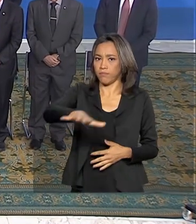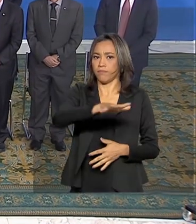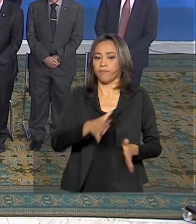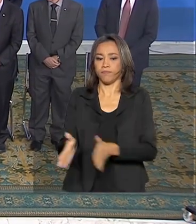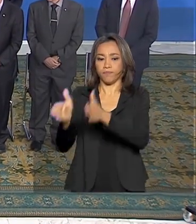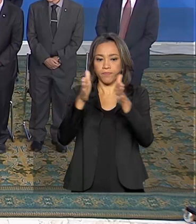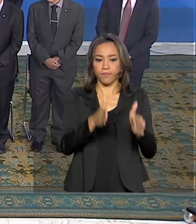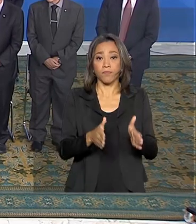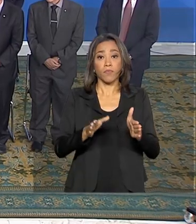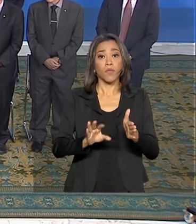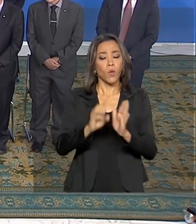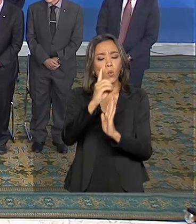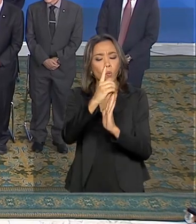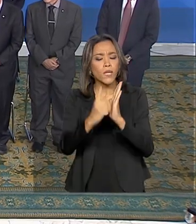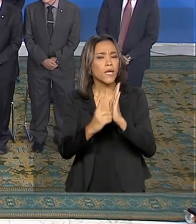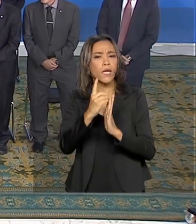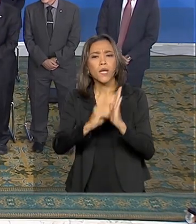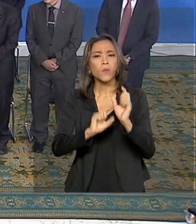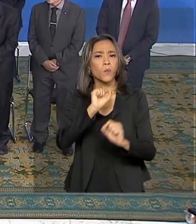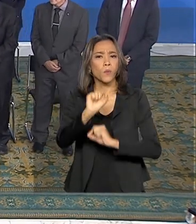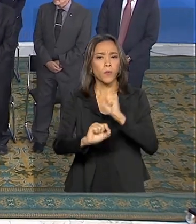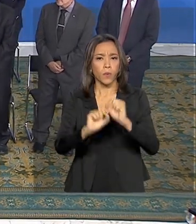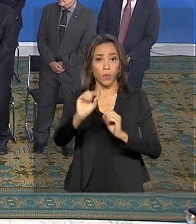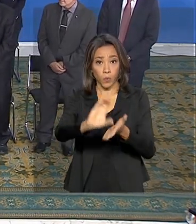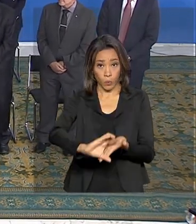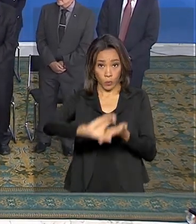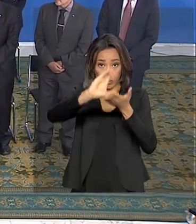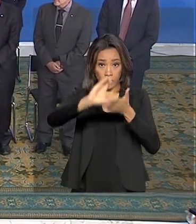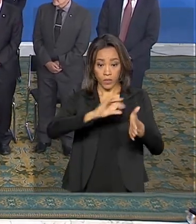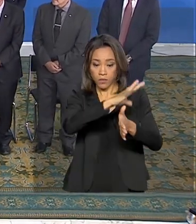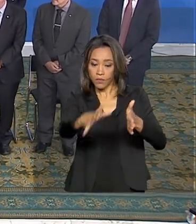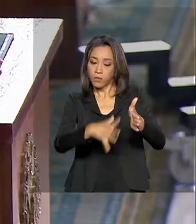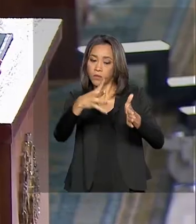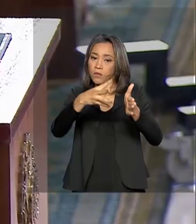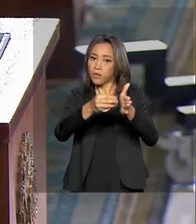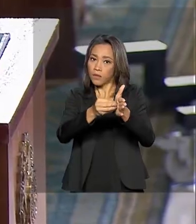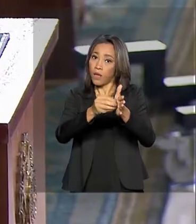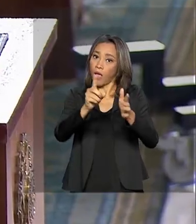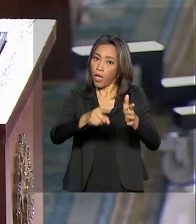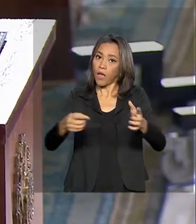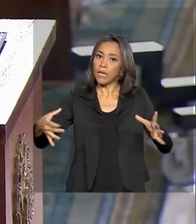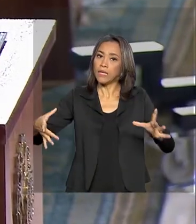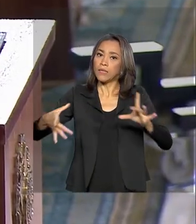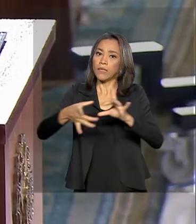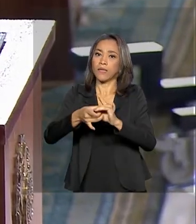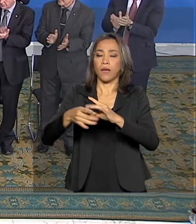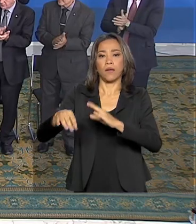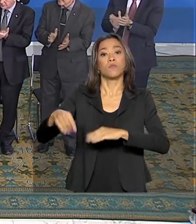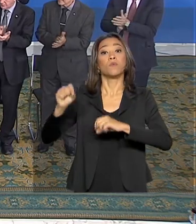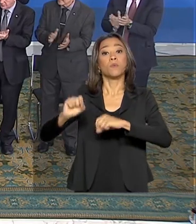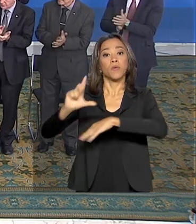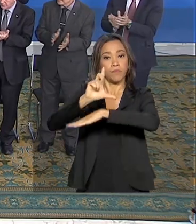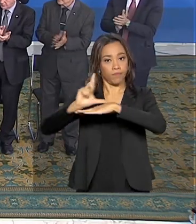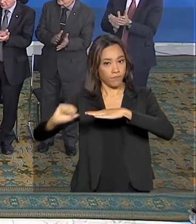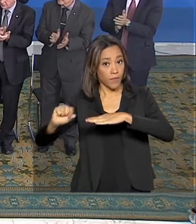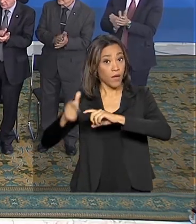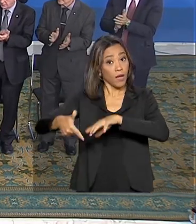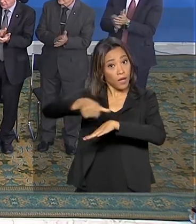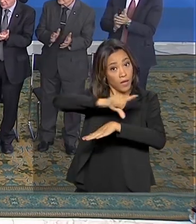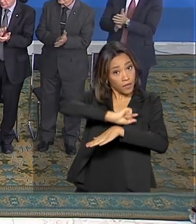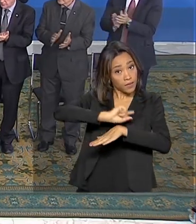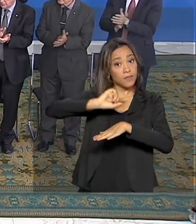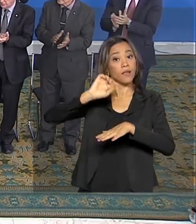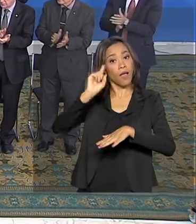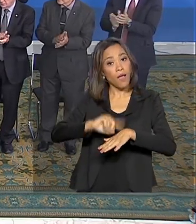O decreto passa o Conselho Nacional da Amazônia Legal para a estrutura da vice-presidência da República. Antes, ele fazia